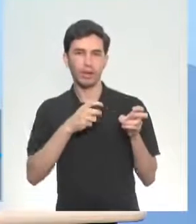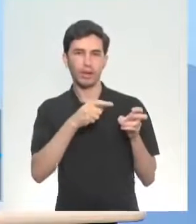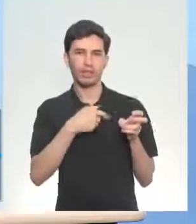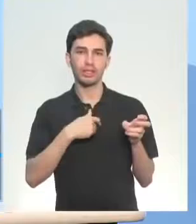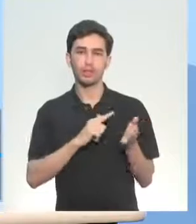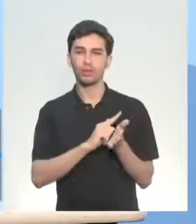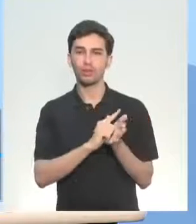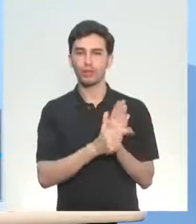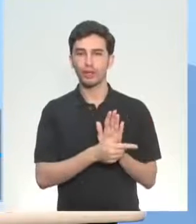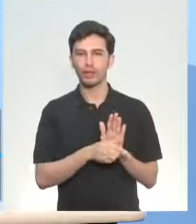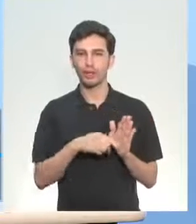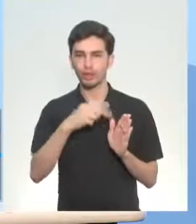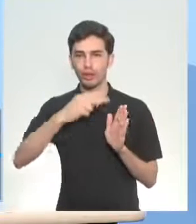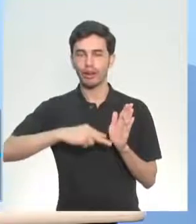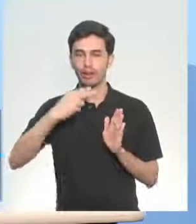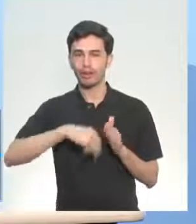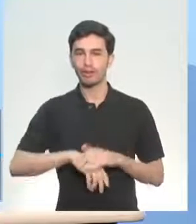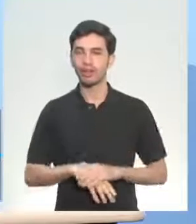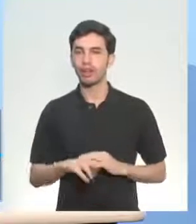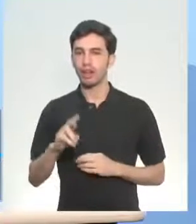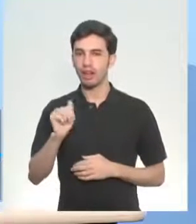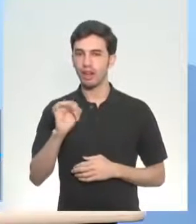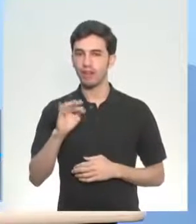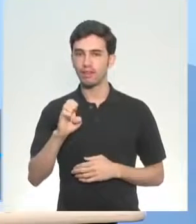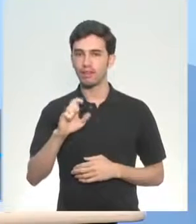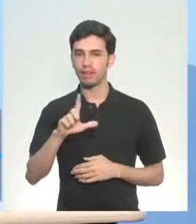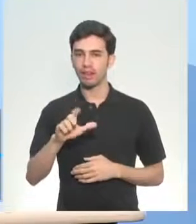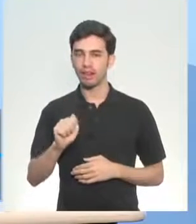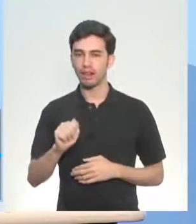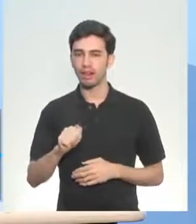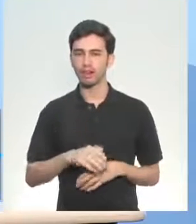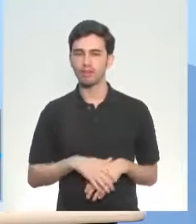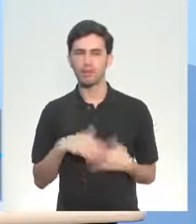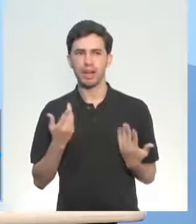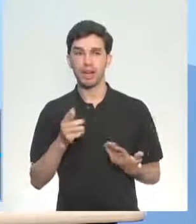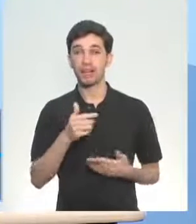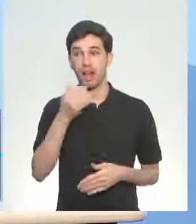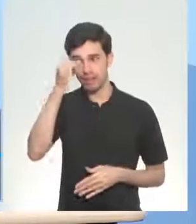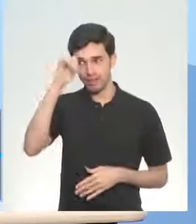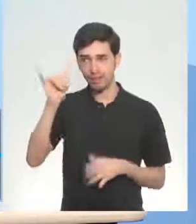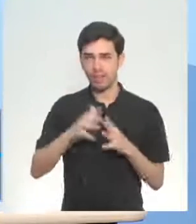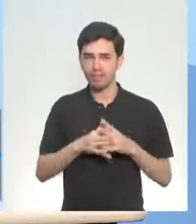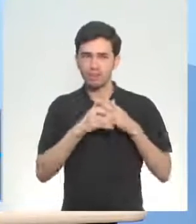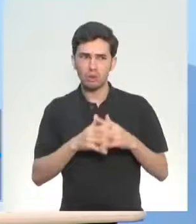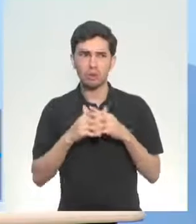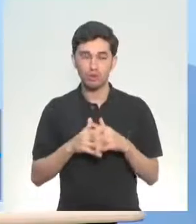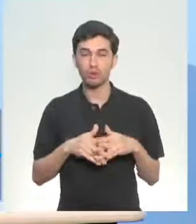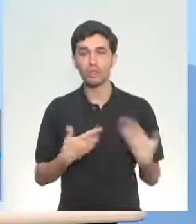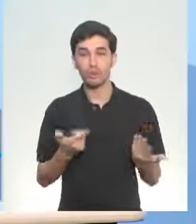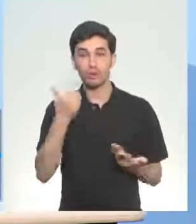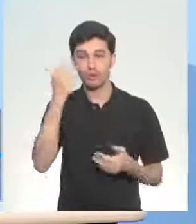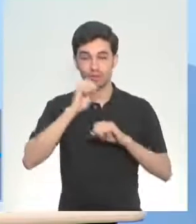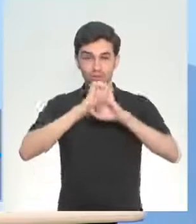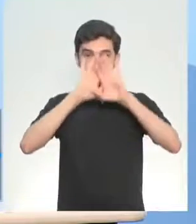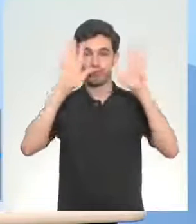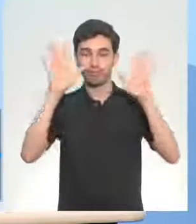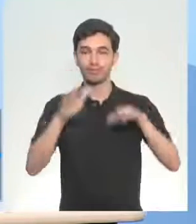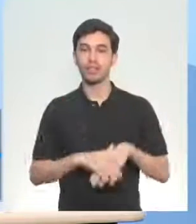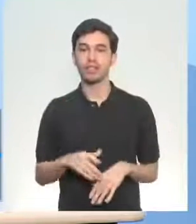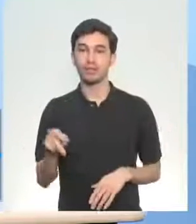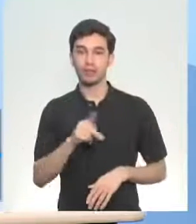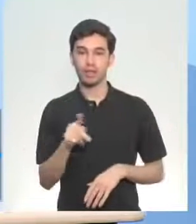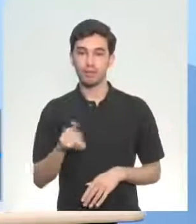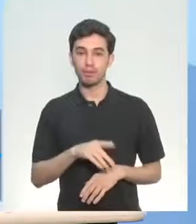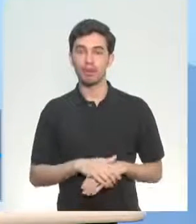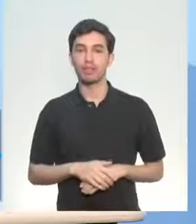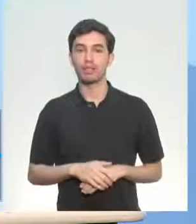A Rafaela do Pro Ronaldo, para que não fique confuso e tenha sentido. A Ana Clara da Proqueila, para